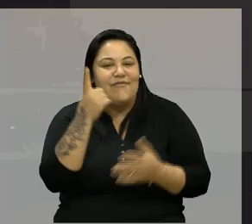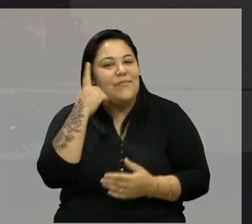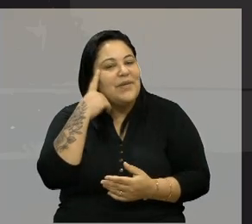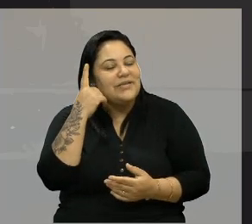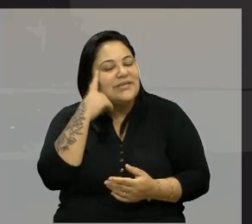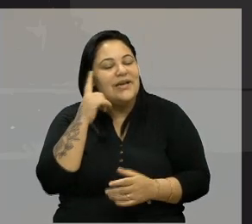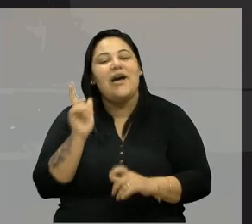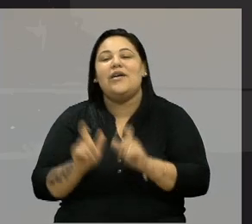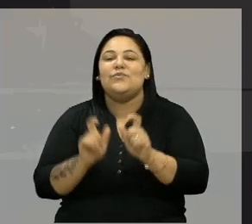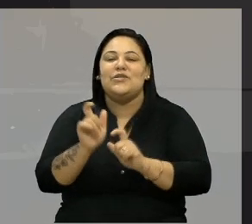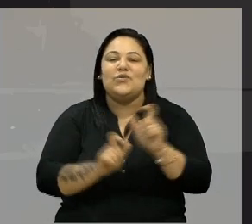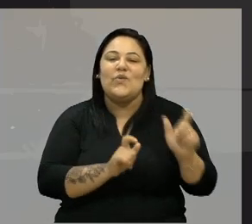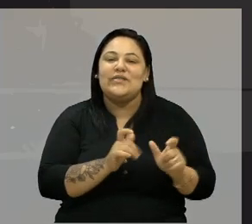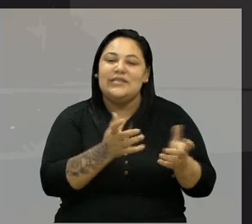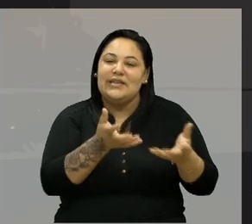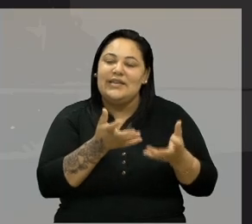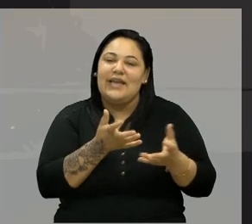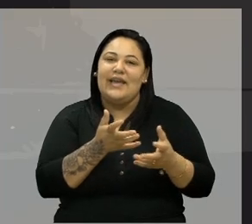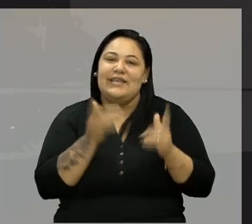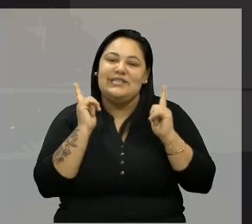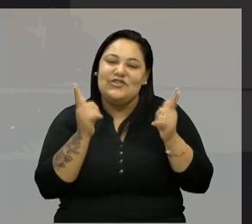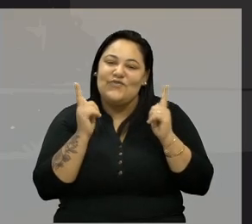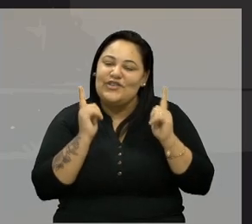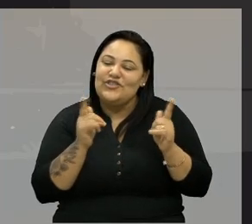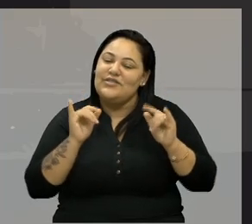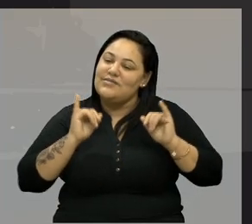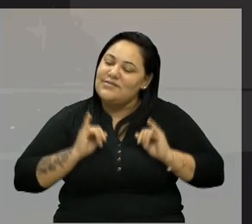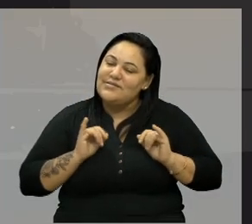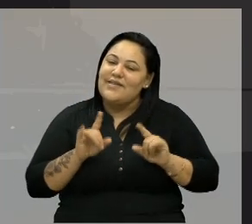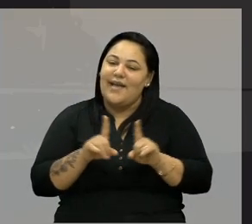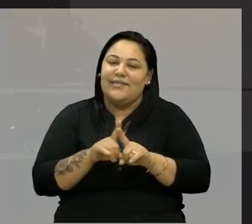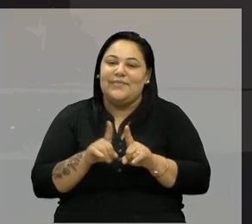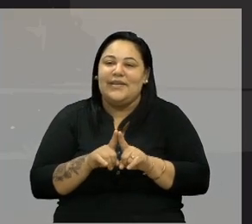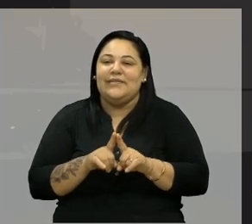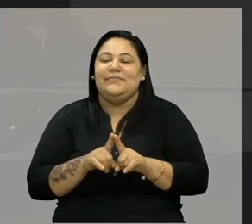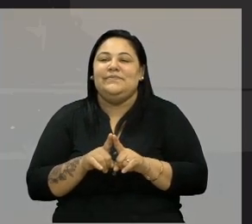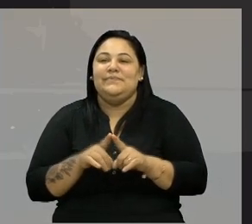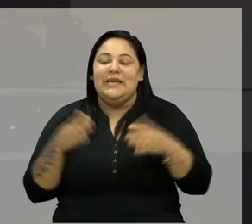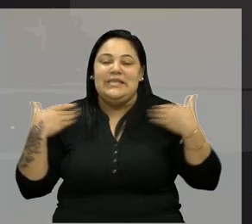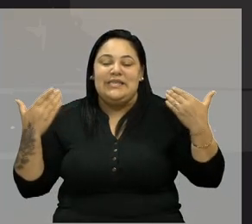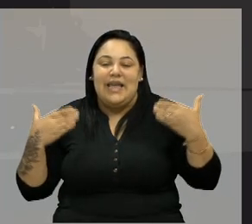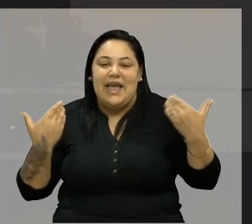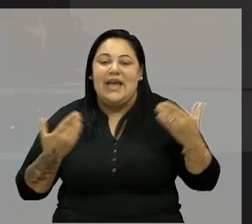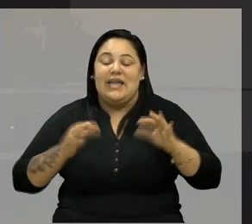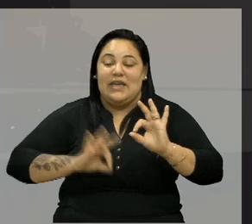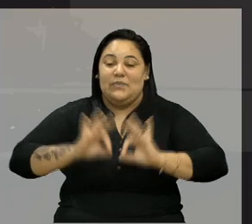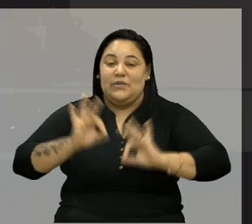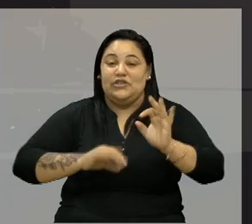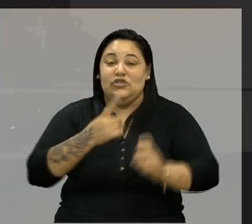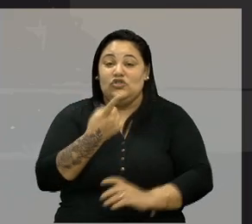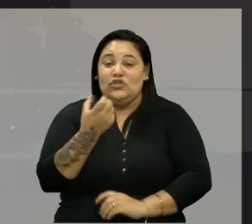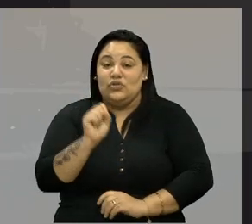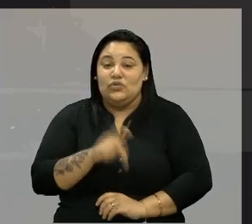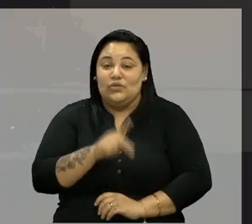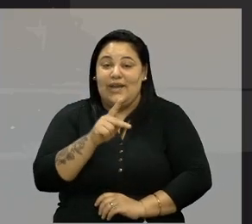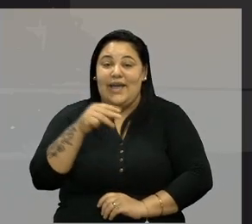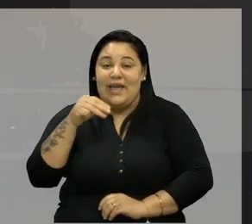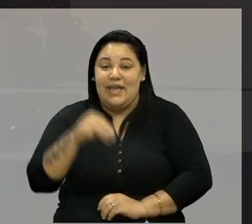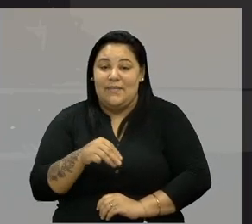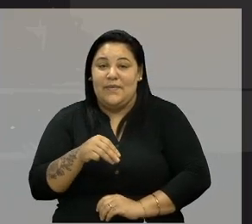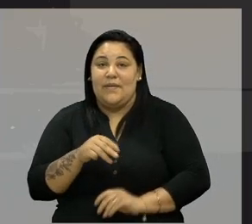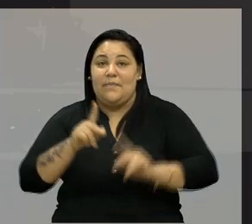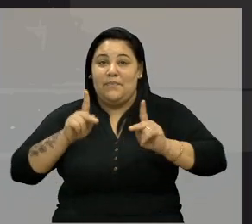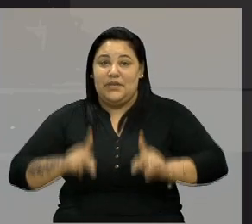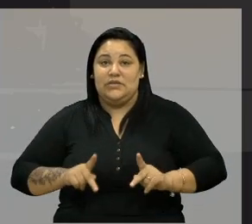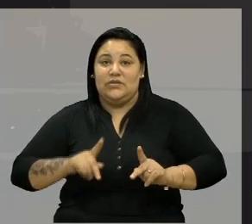naquelas pessoas que querem entretenimento lazer né Eh que era um trajeto de 18 km para aquela pessoa que tinha um